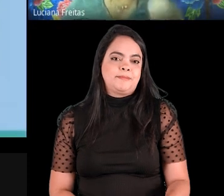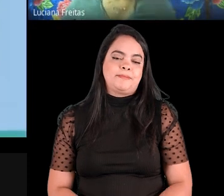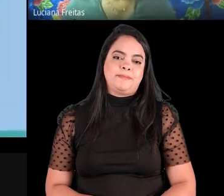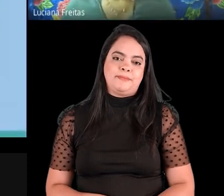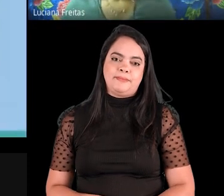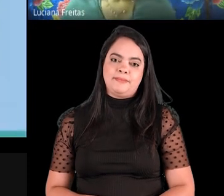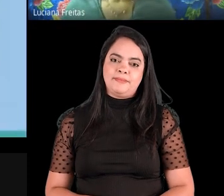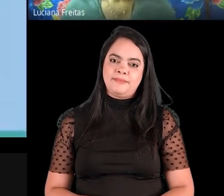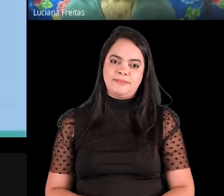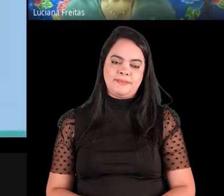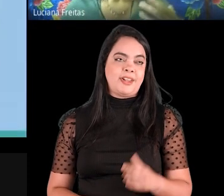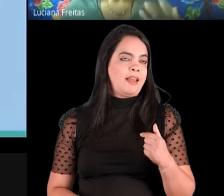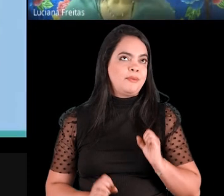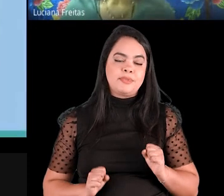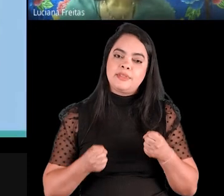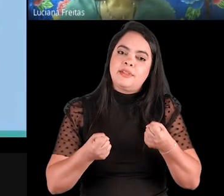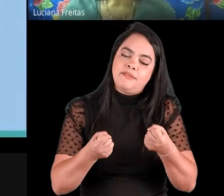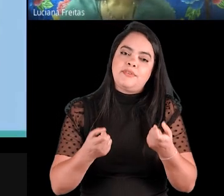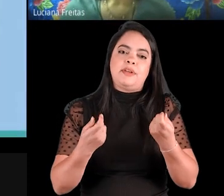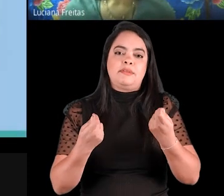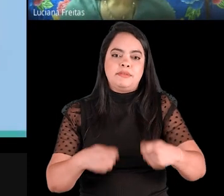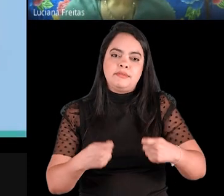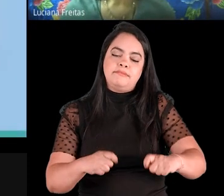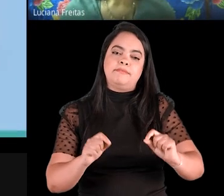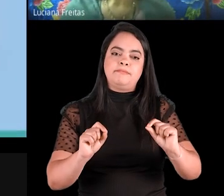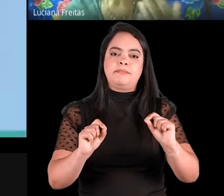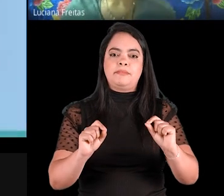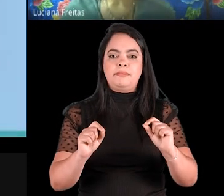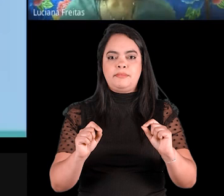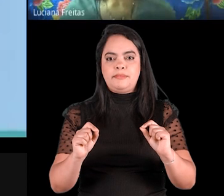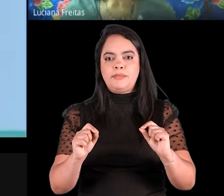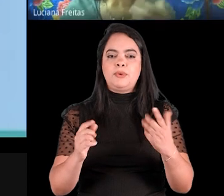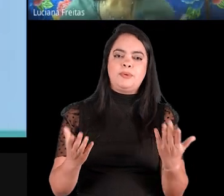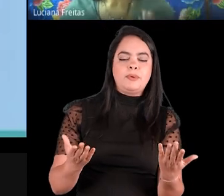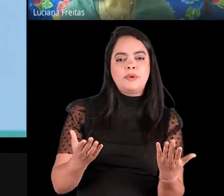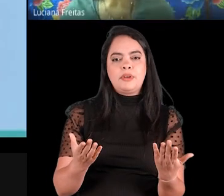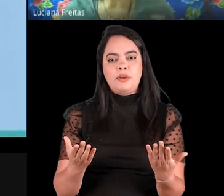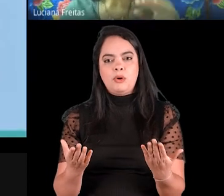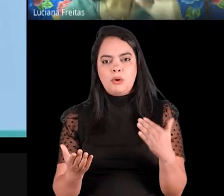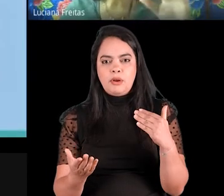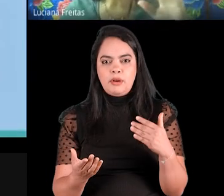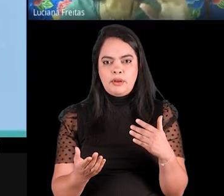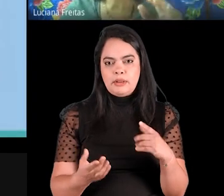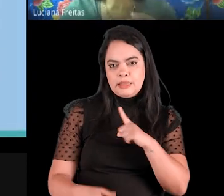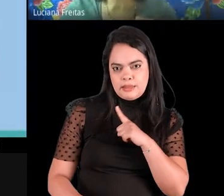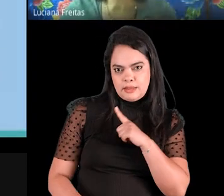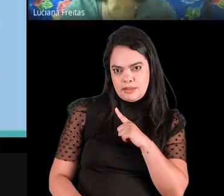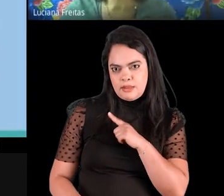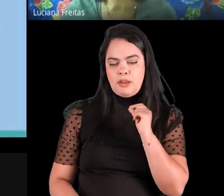eu sempre defendo que a gente tenha para além, né? O mínimo é a